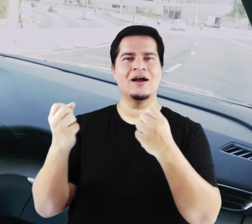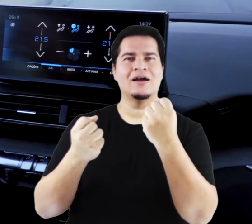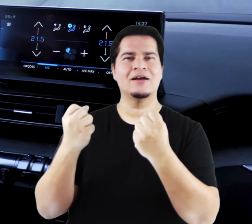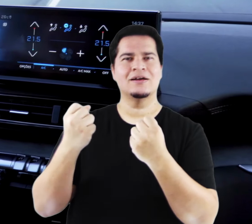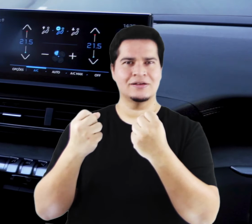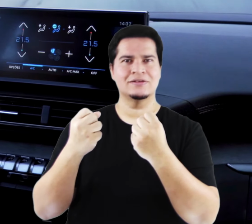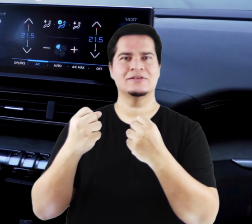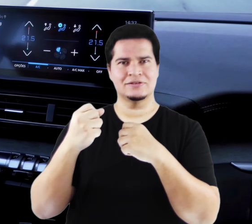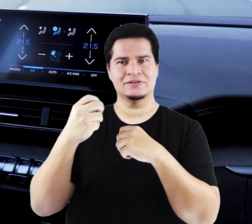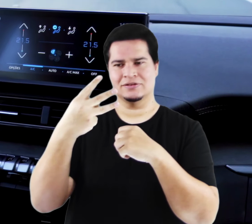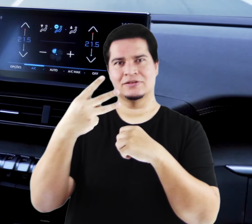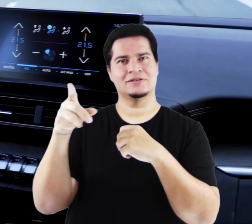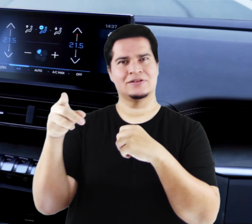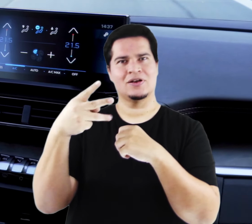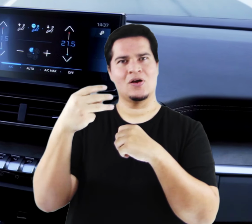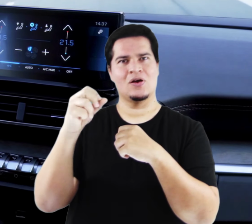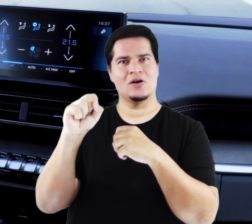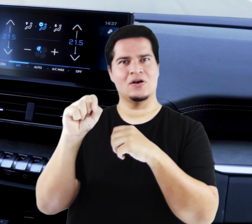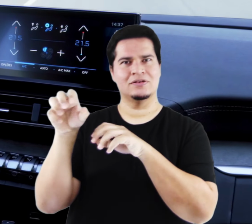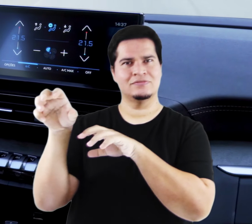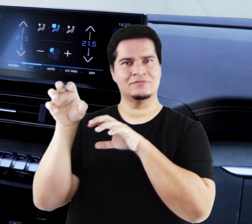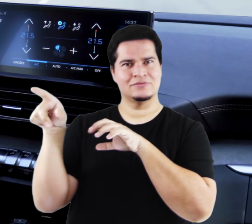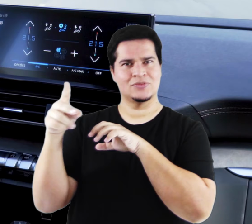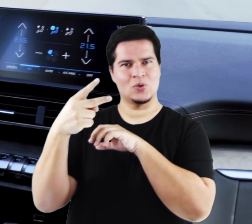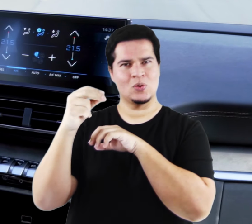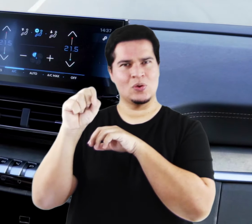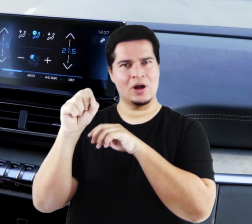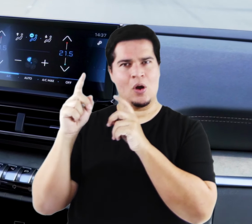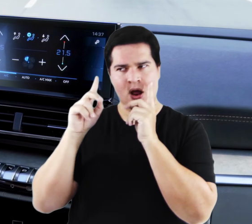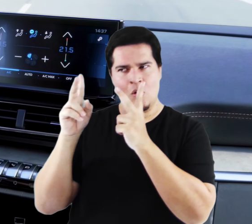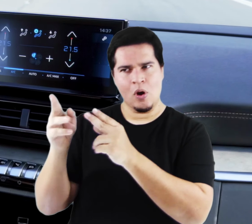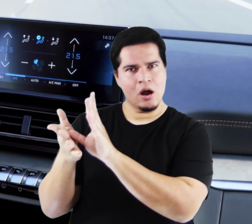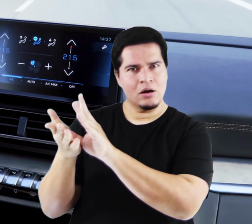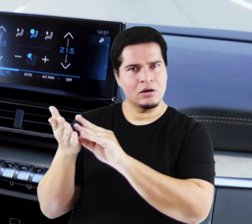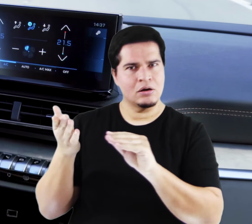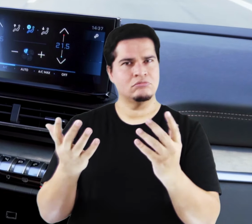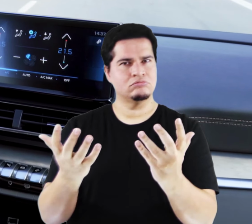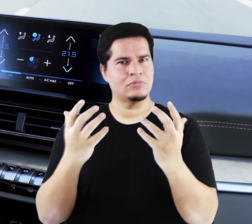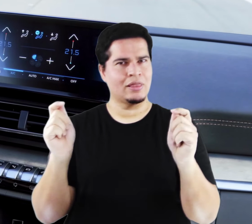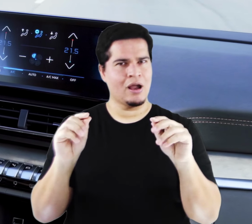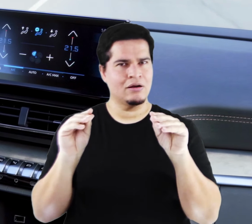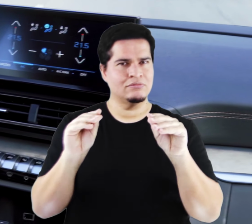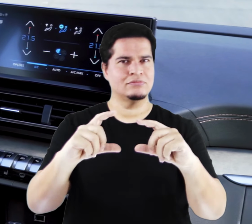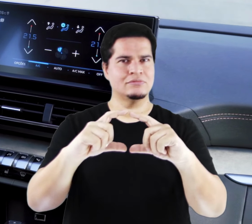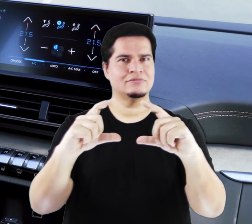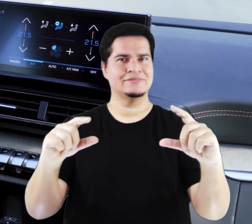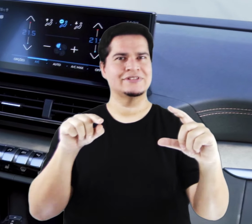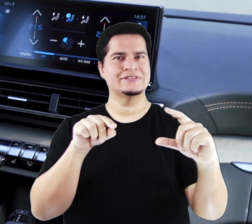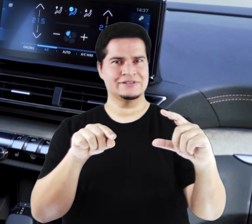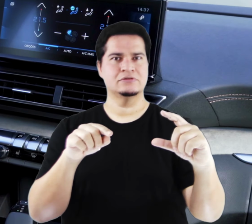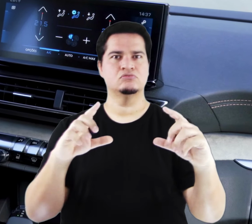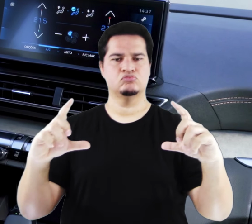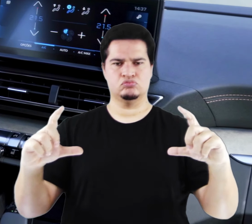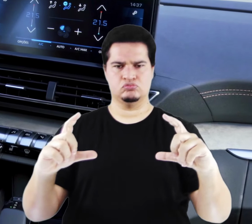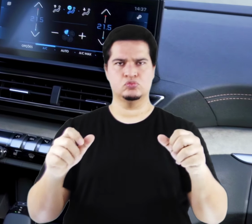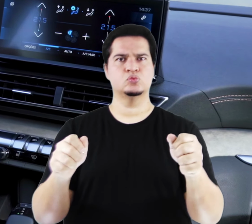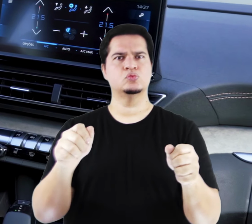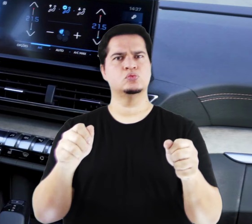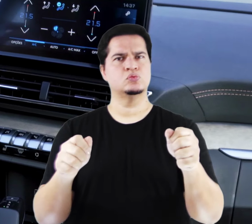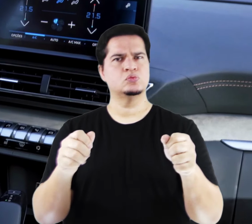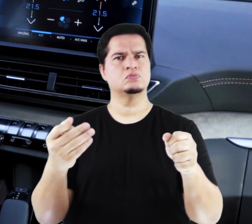cluster 3D, como aquele que foi inaugurado no 208, mas ainda assim você fica com uma experiência bem diferenciada,